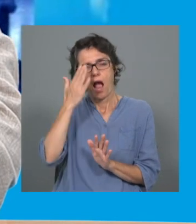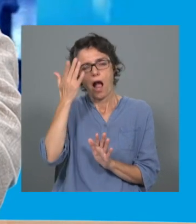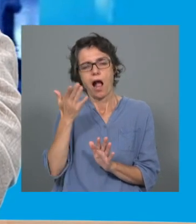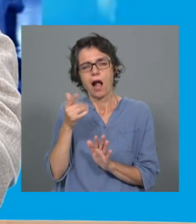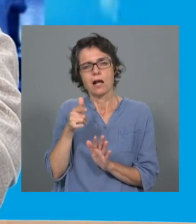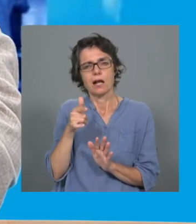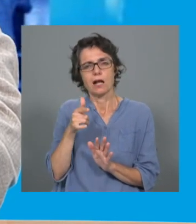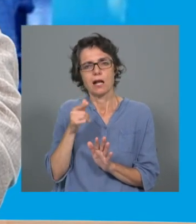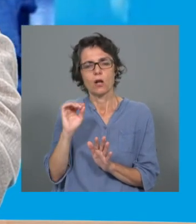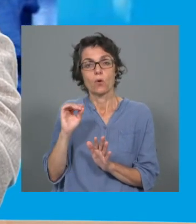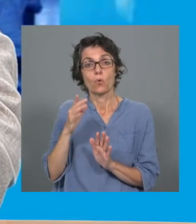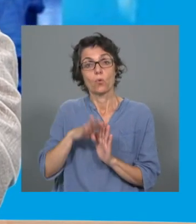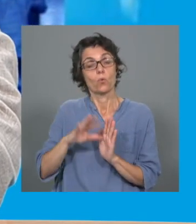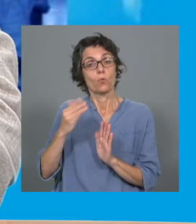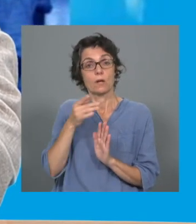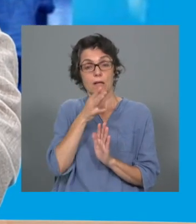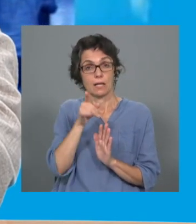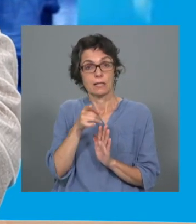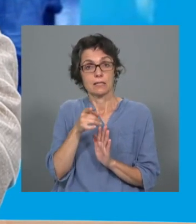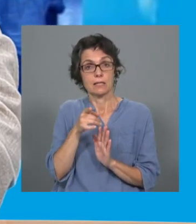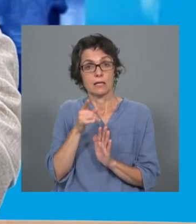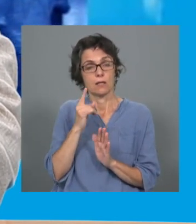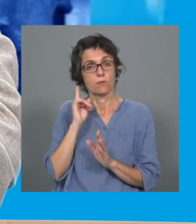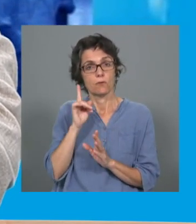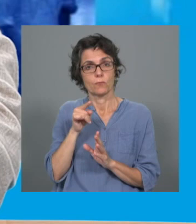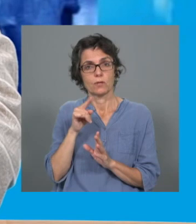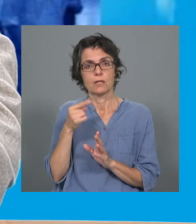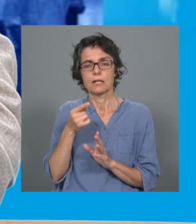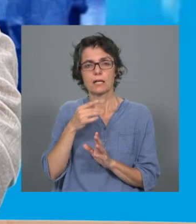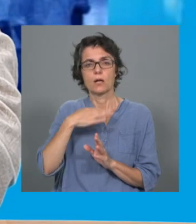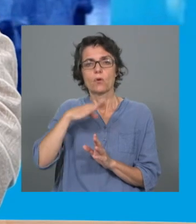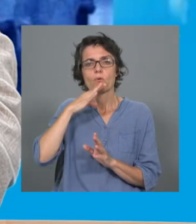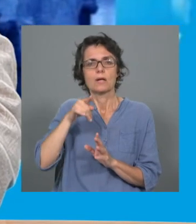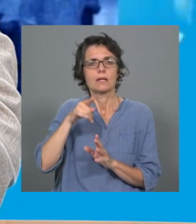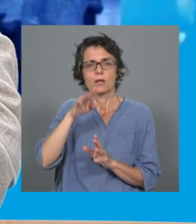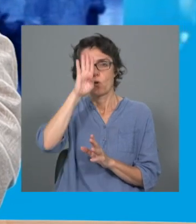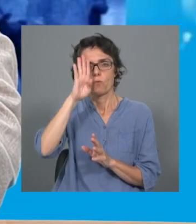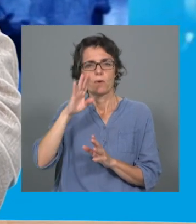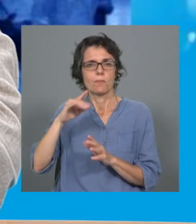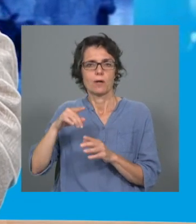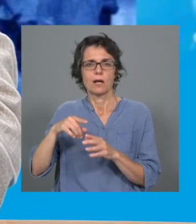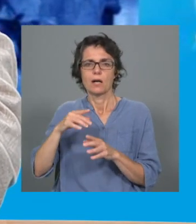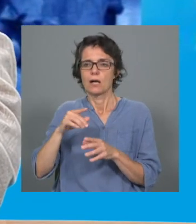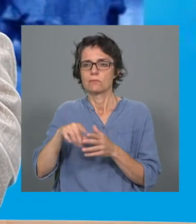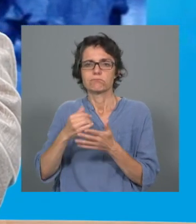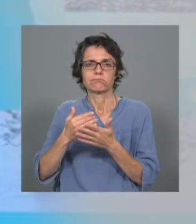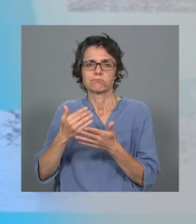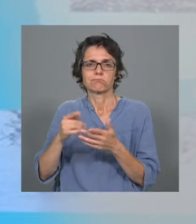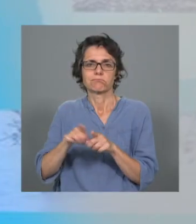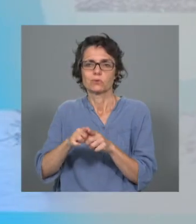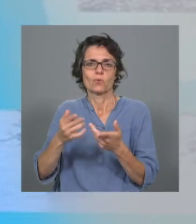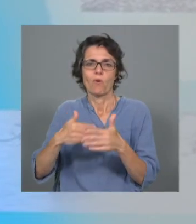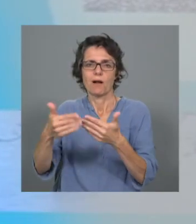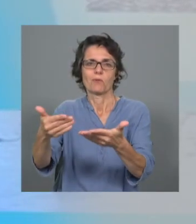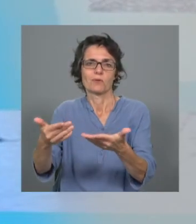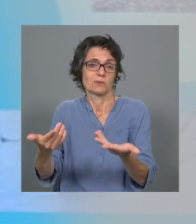sublinhado no início do programa é muito importante. Não é por estar internado que o Papa deixou de ser quem sempre foi, não é? Ele, de facto, pela maneira de ser,